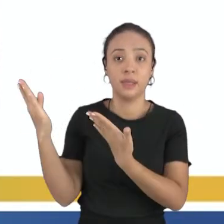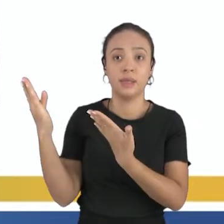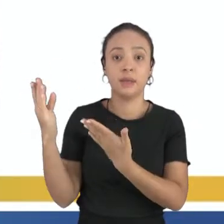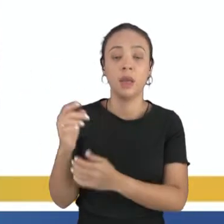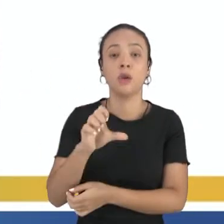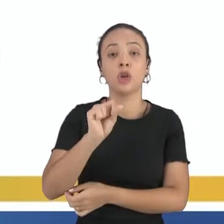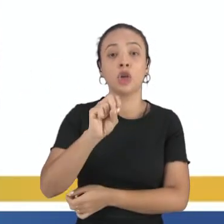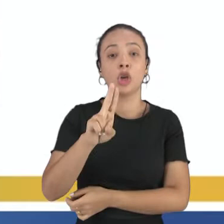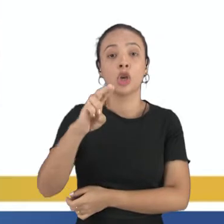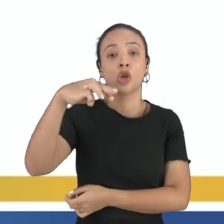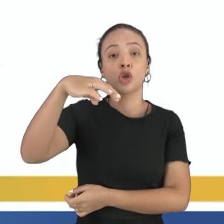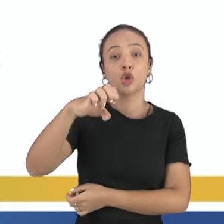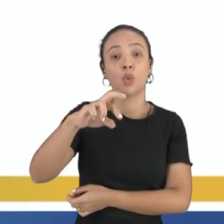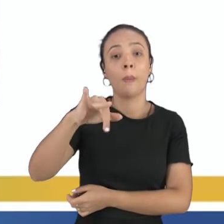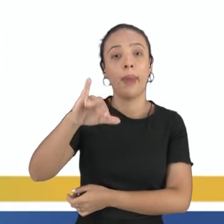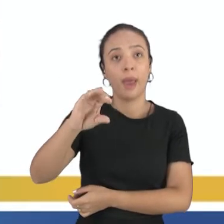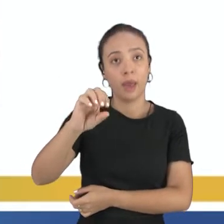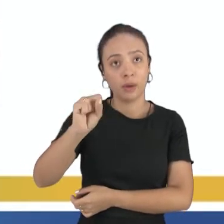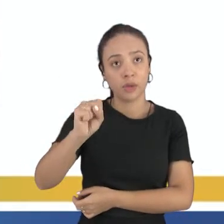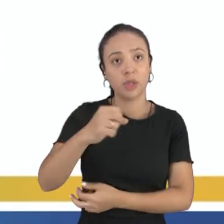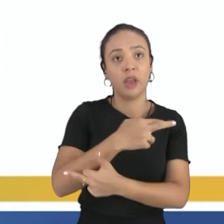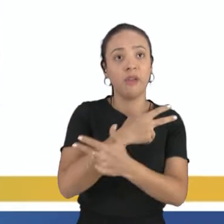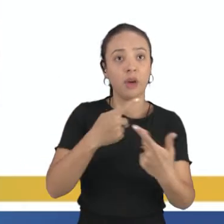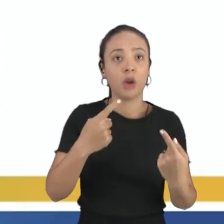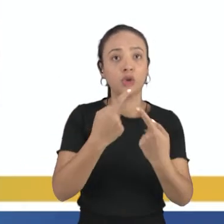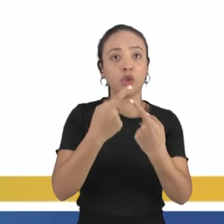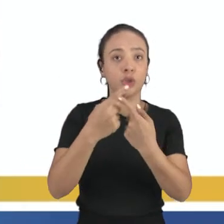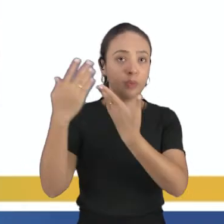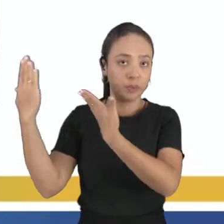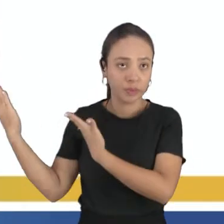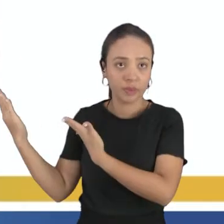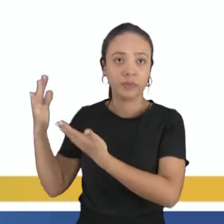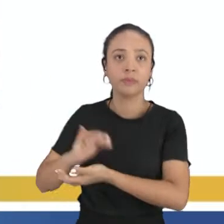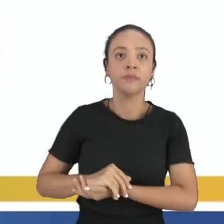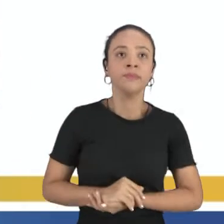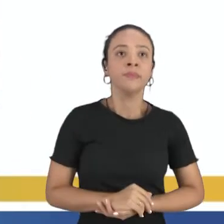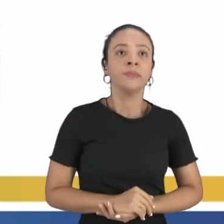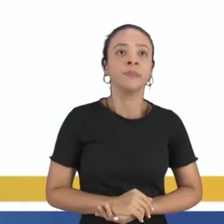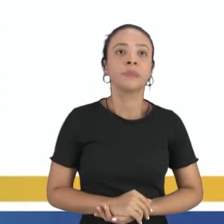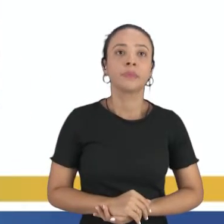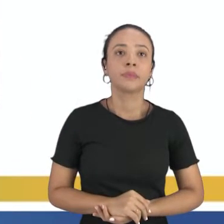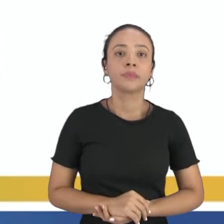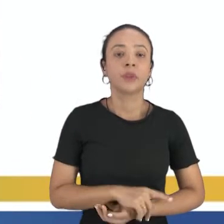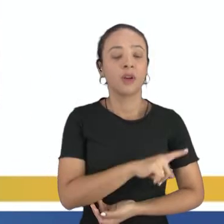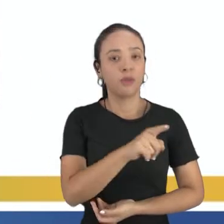os sumérios, assírios, acádios, babilônicos e caldeus. Eu tenho